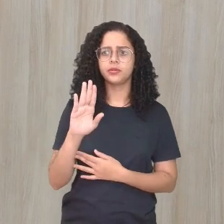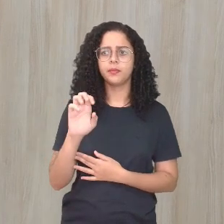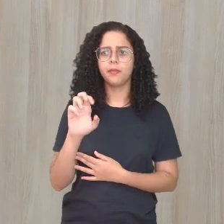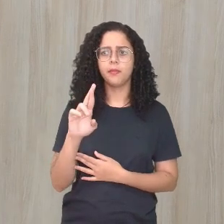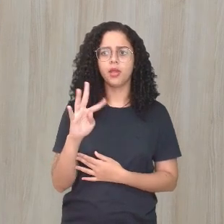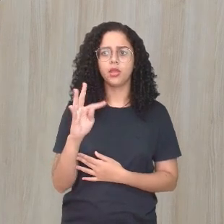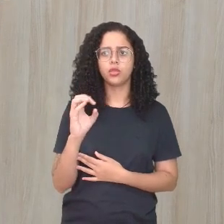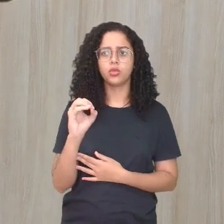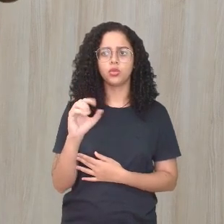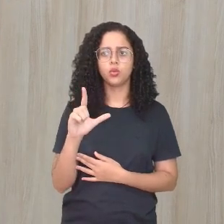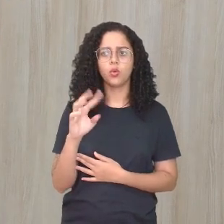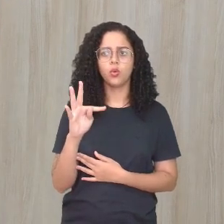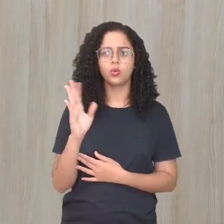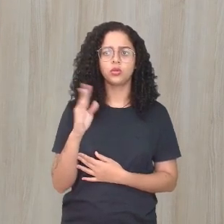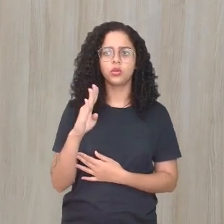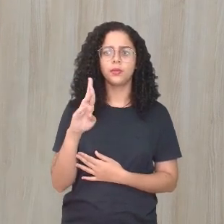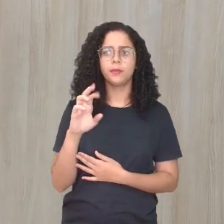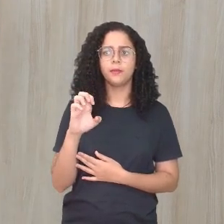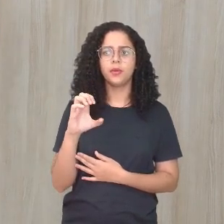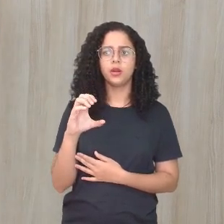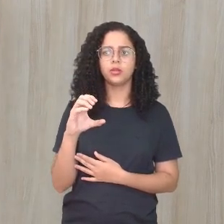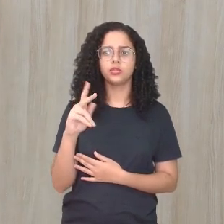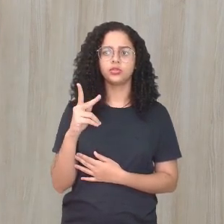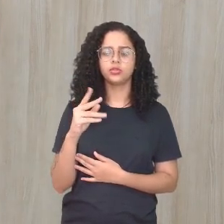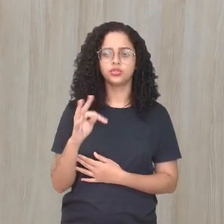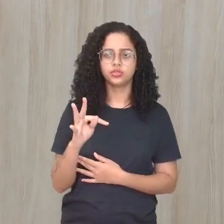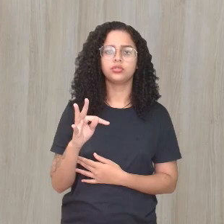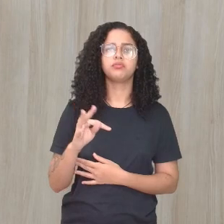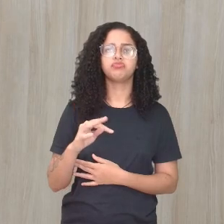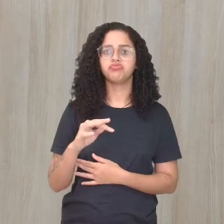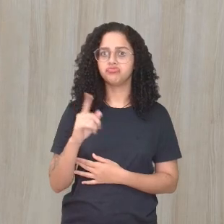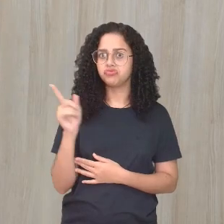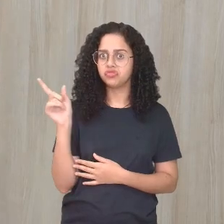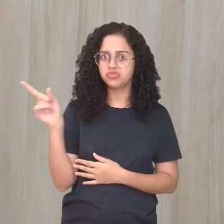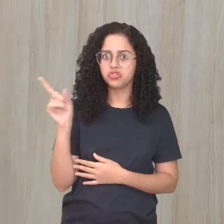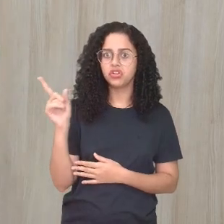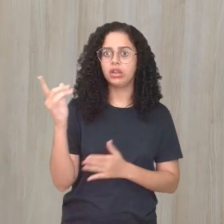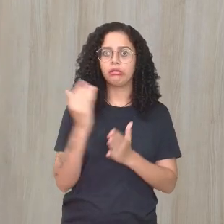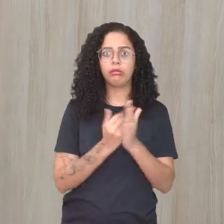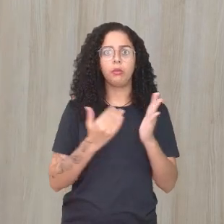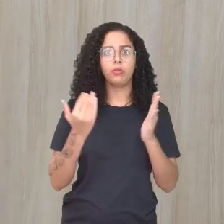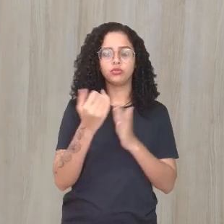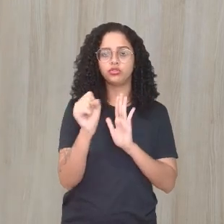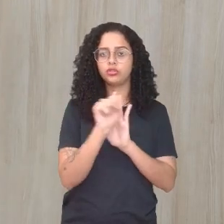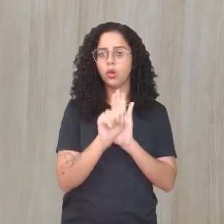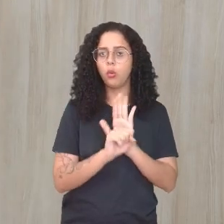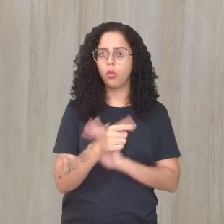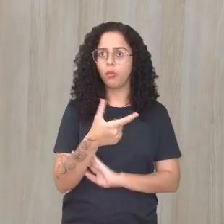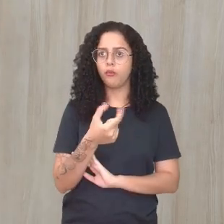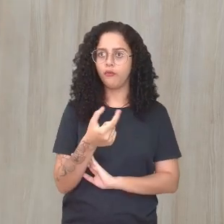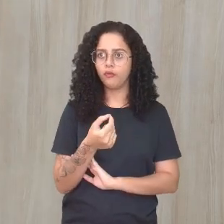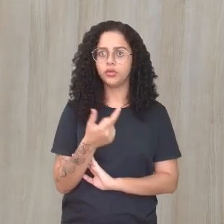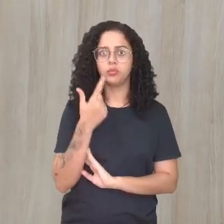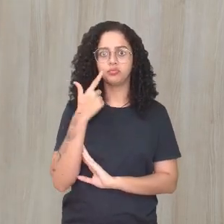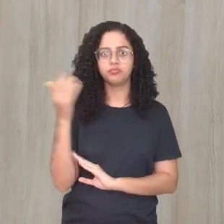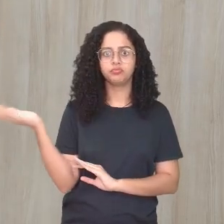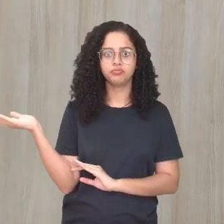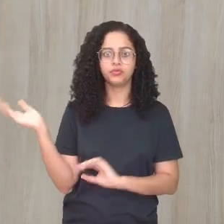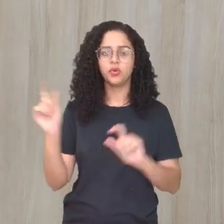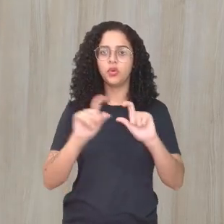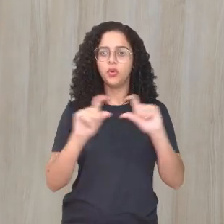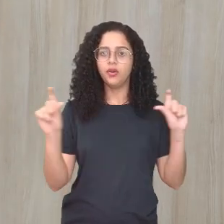Brecht, um grande dramaturgo do século XX, e a gente tem aí, ó, ele traz